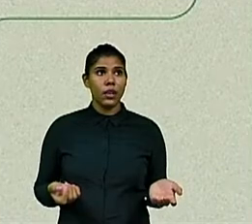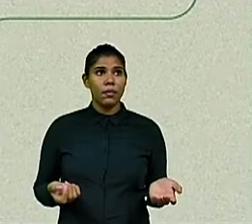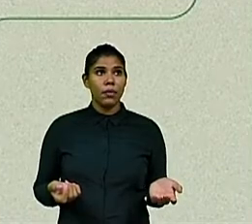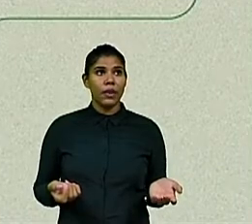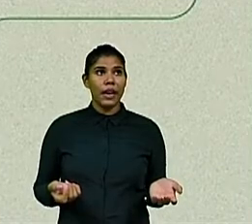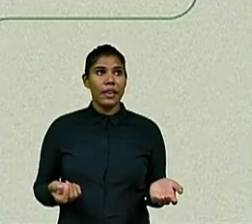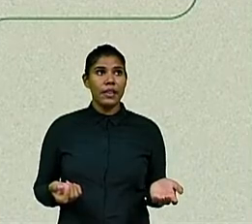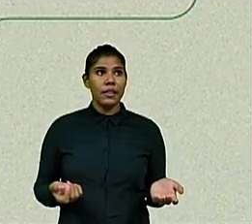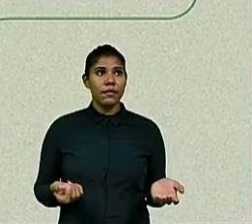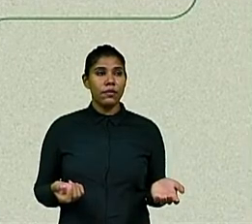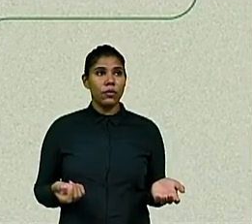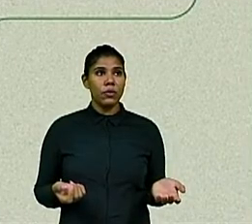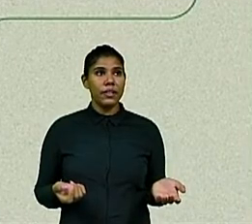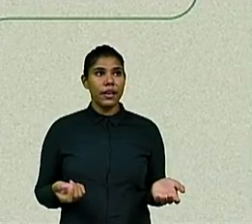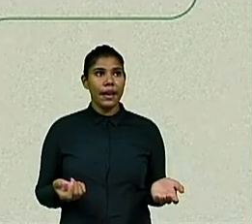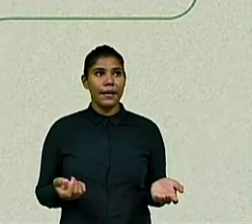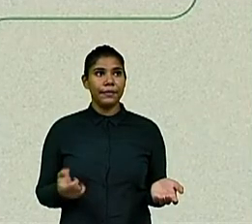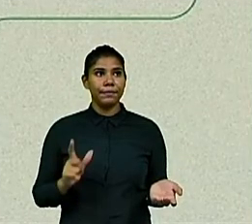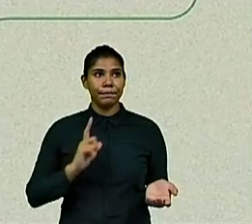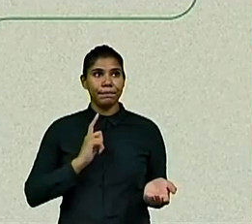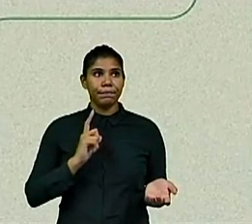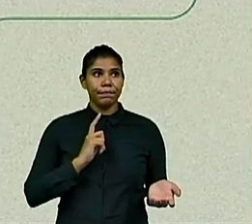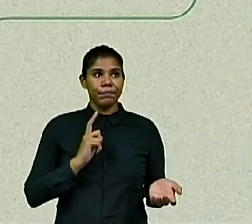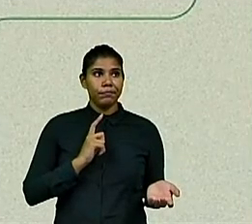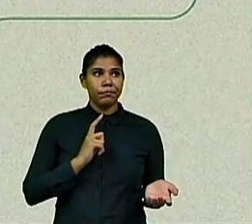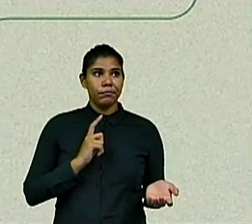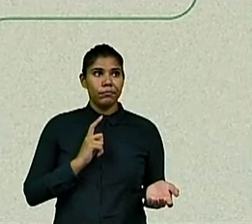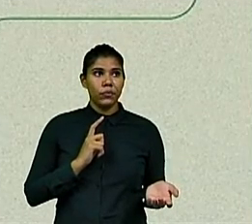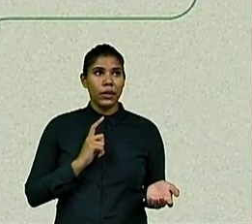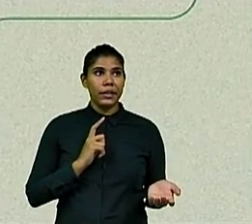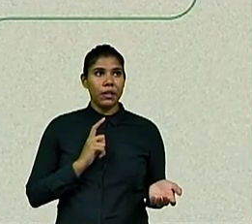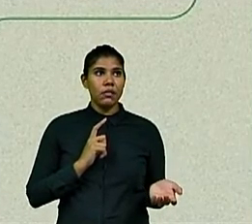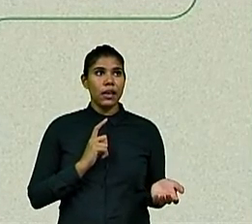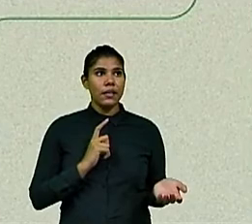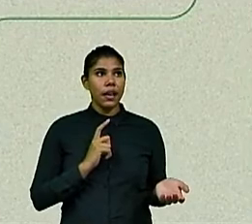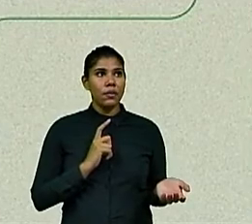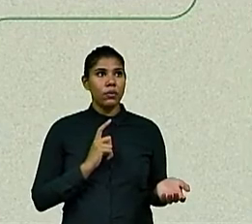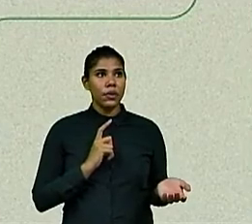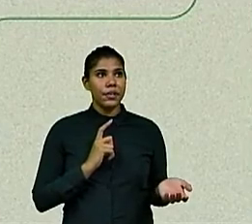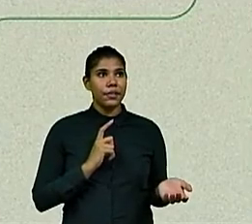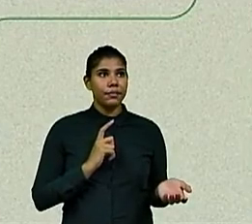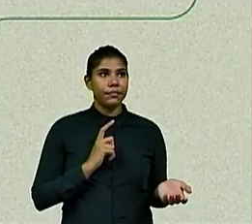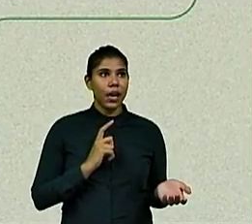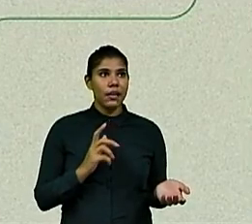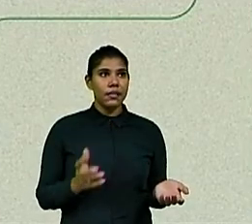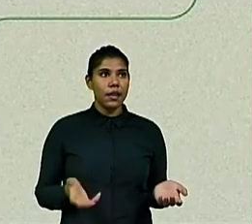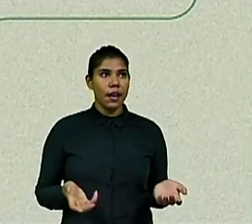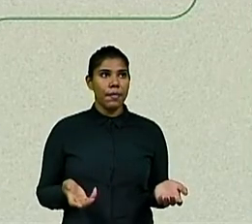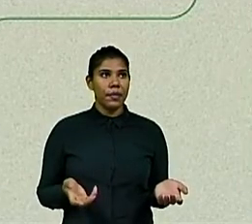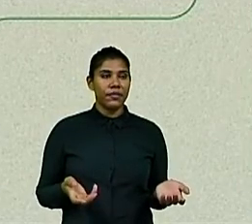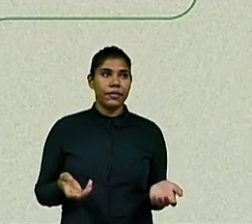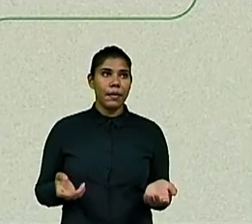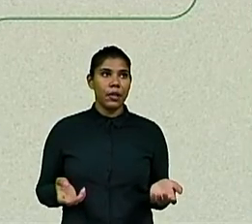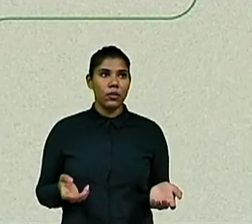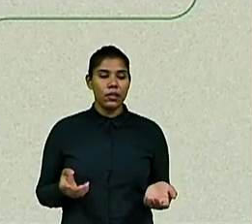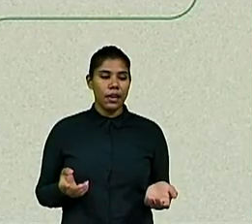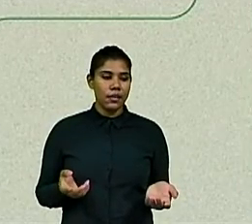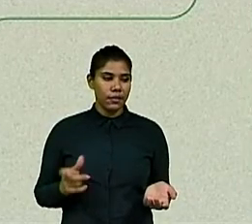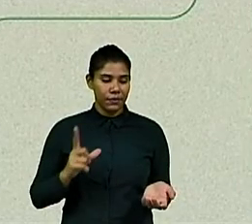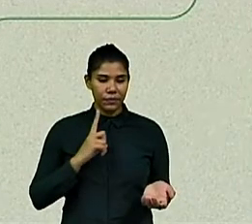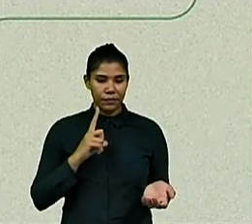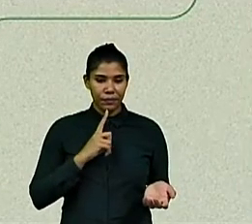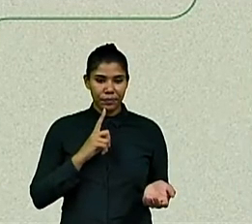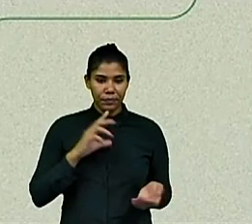tipo um cone de som esse cone de som corresponde justamente porque